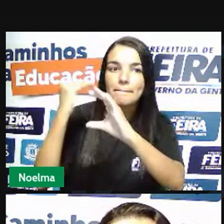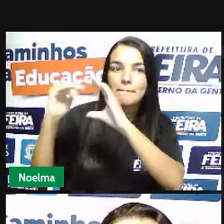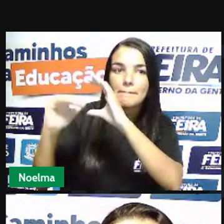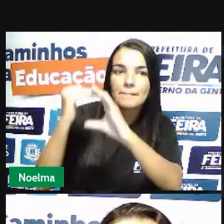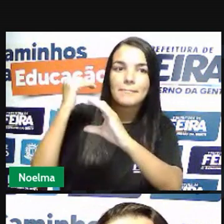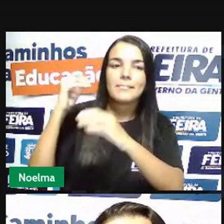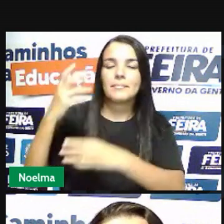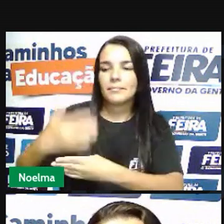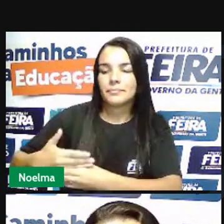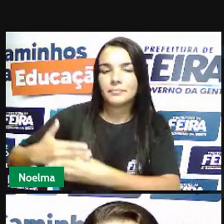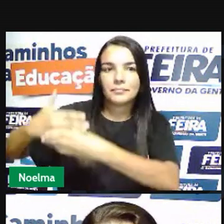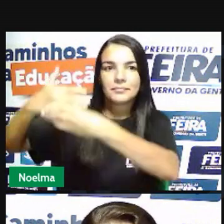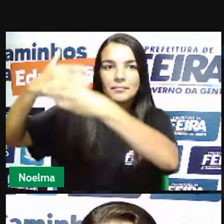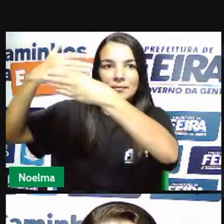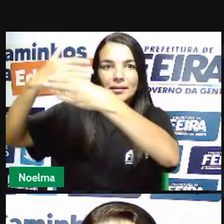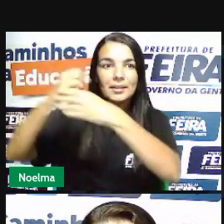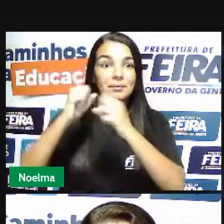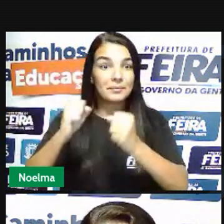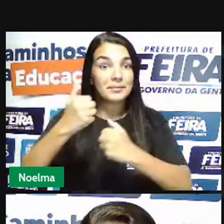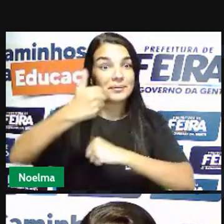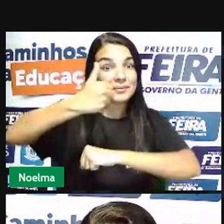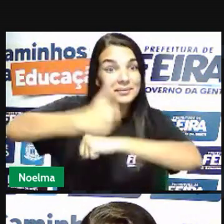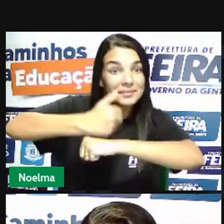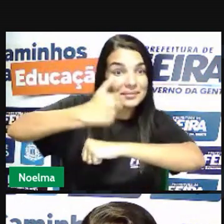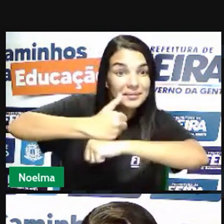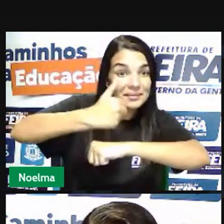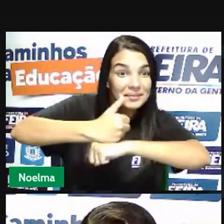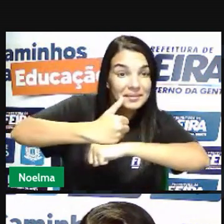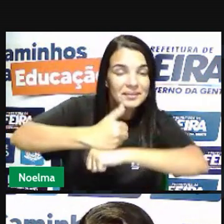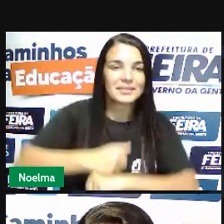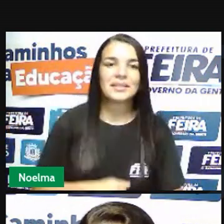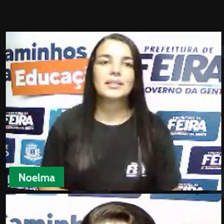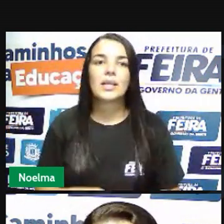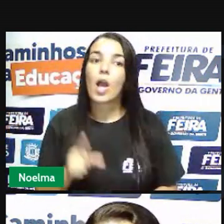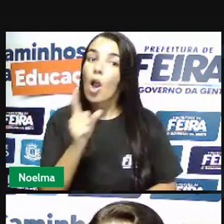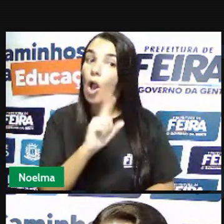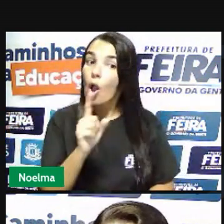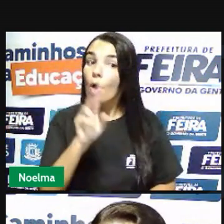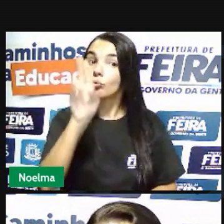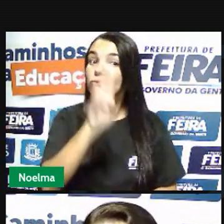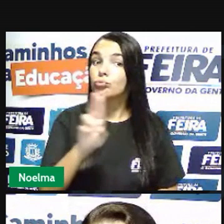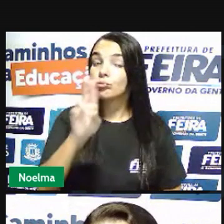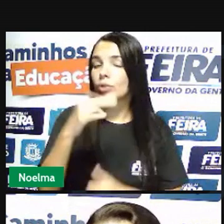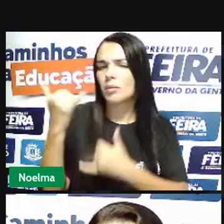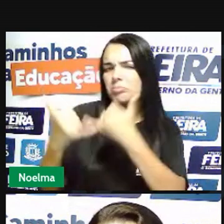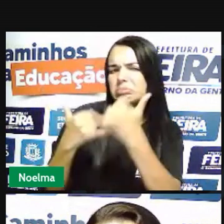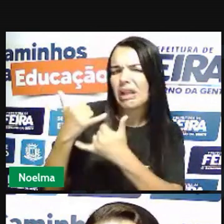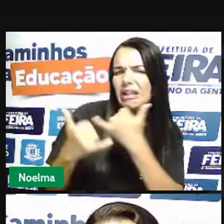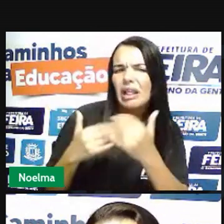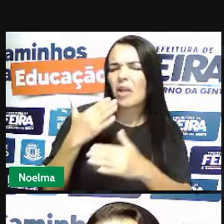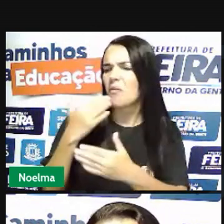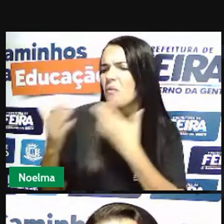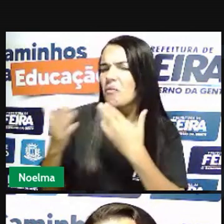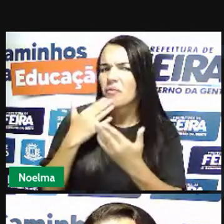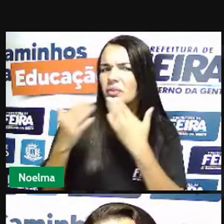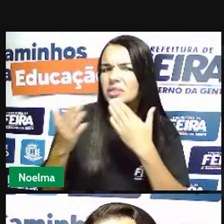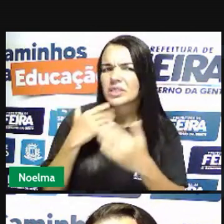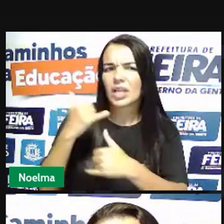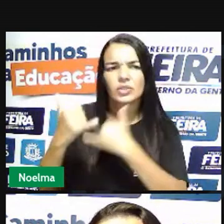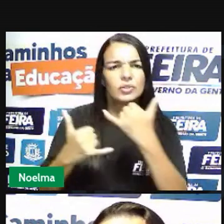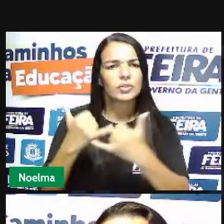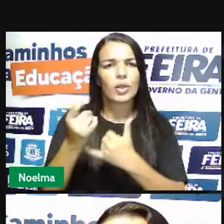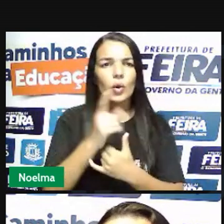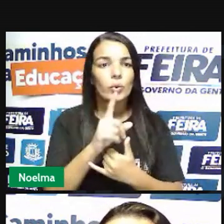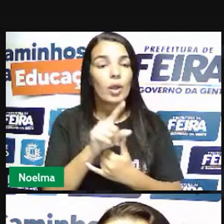seu like, tá? Não usem o chat para ficar brincando, conversando de jogos. A gente quer que